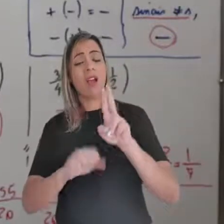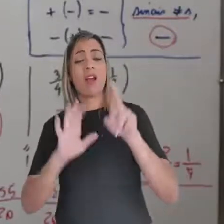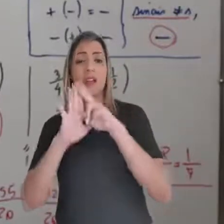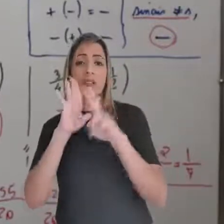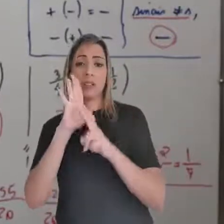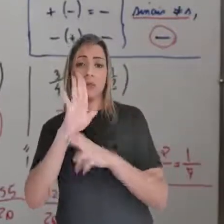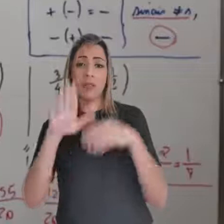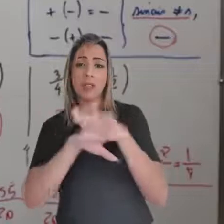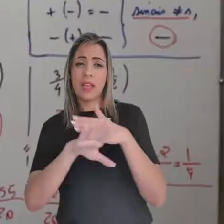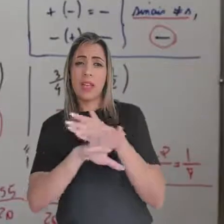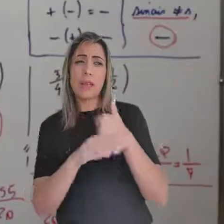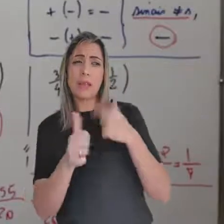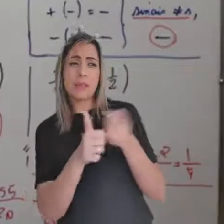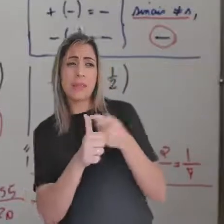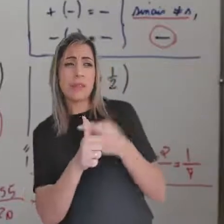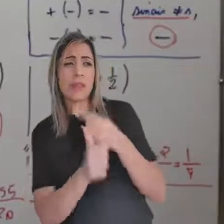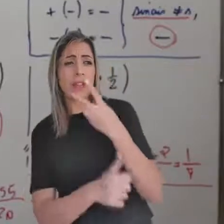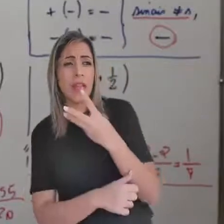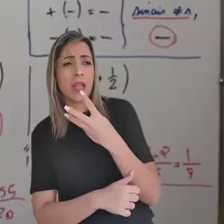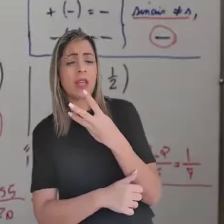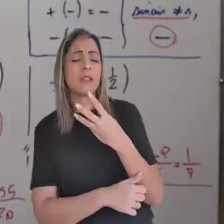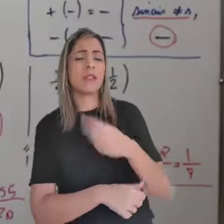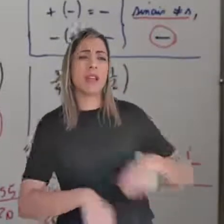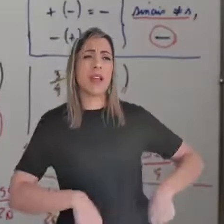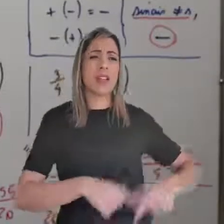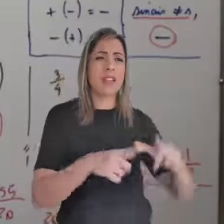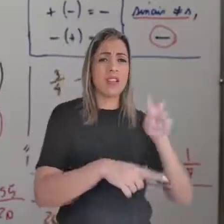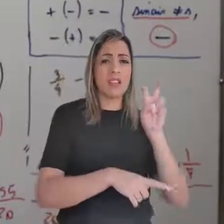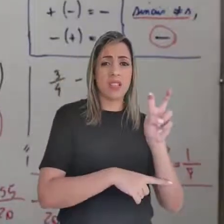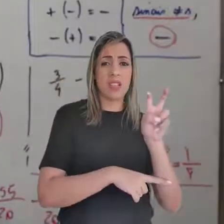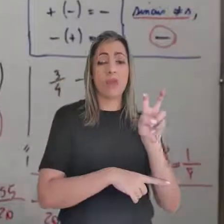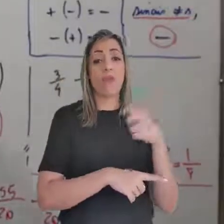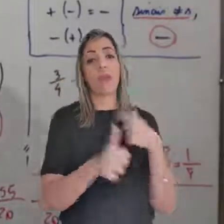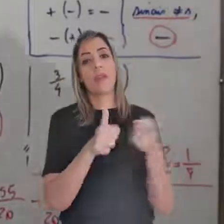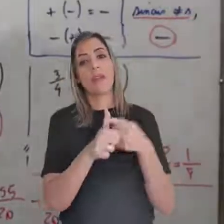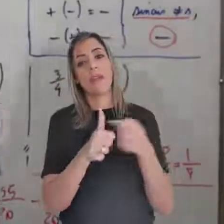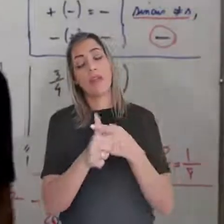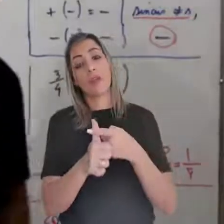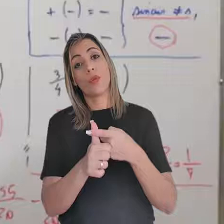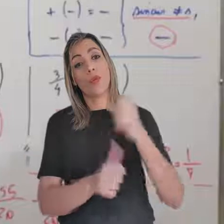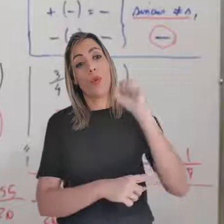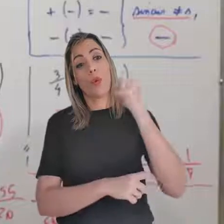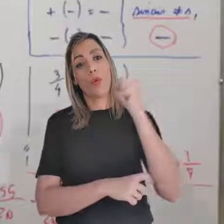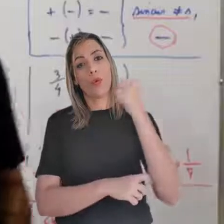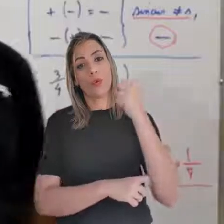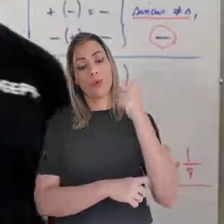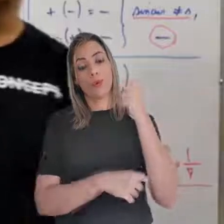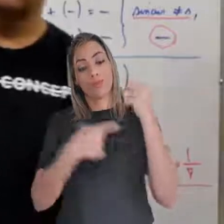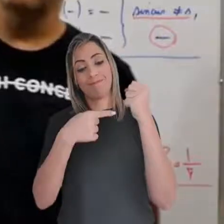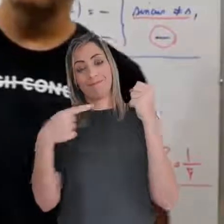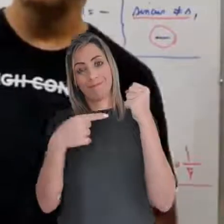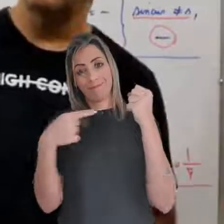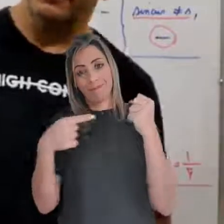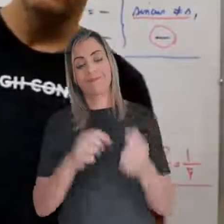Devia 3, gastei 5, fiquei devendo 8. 8 graus. A nova temperatura é de